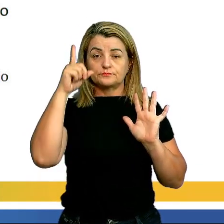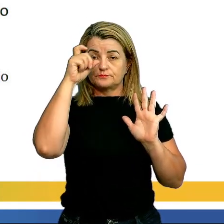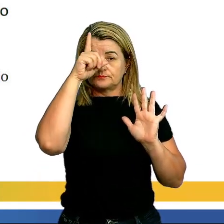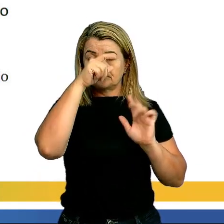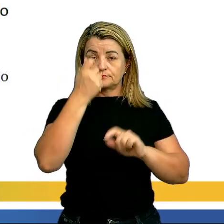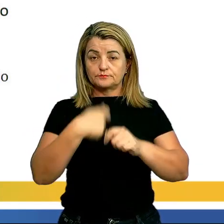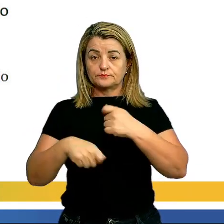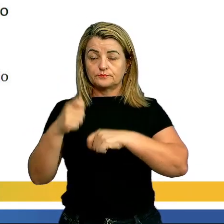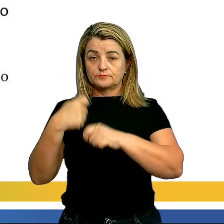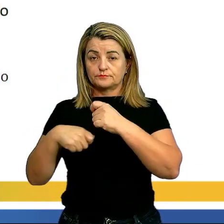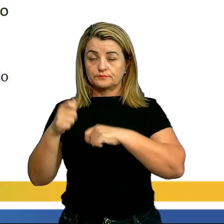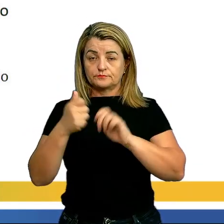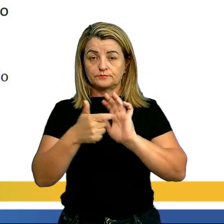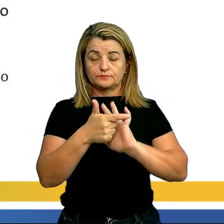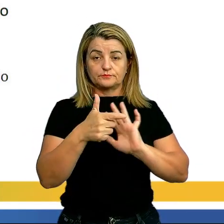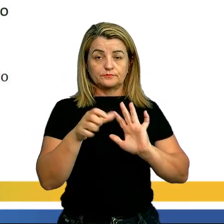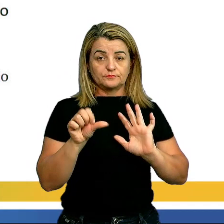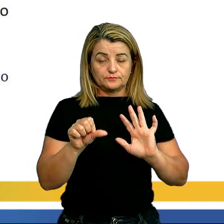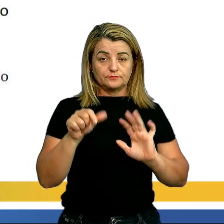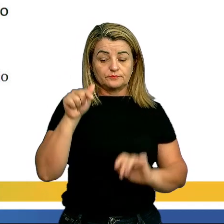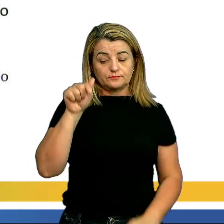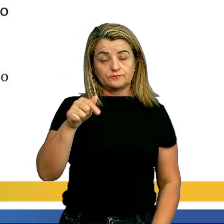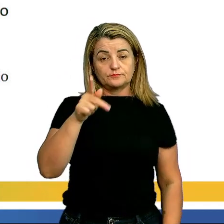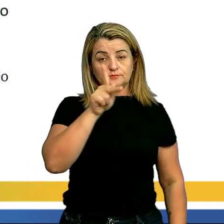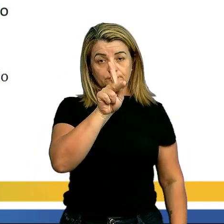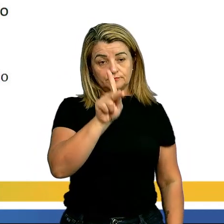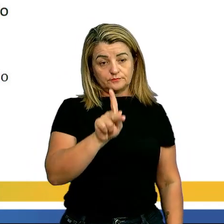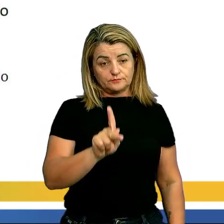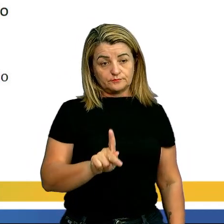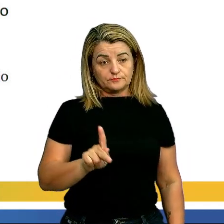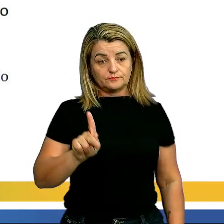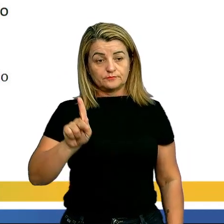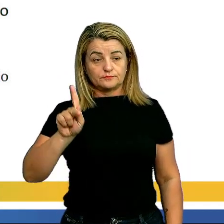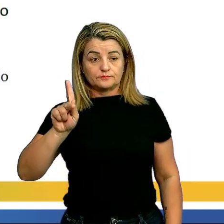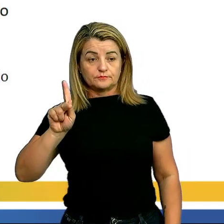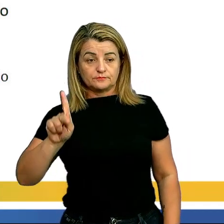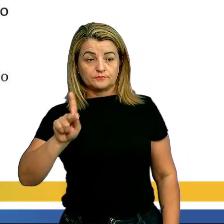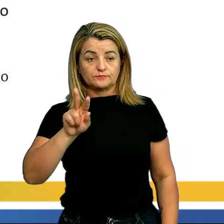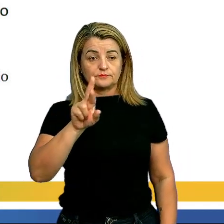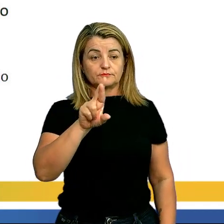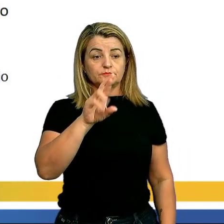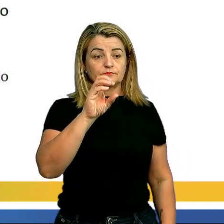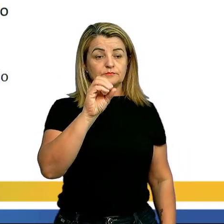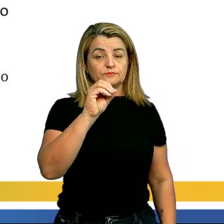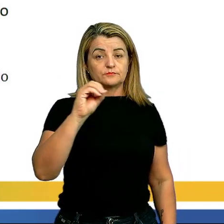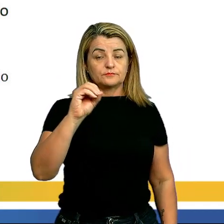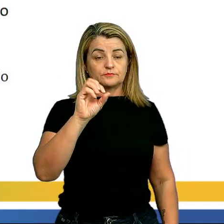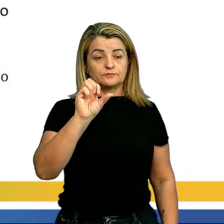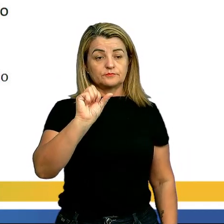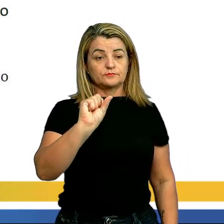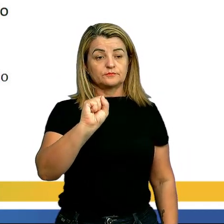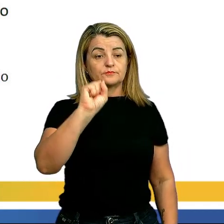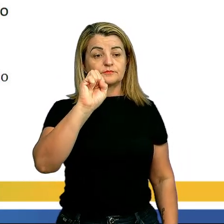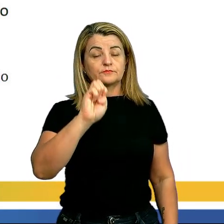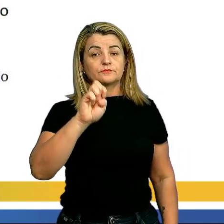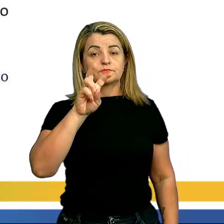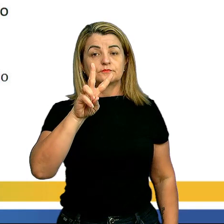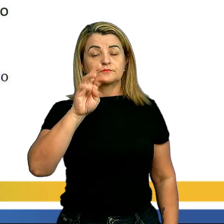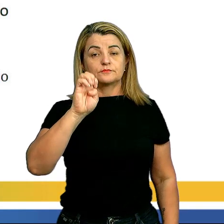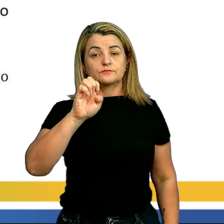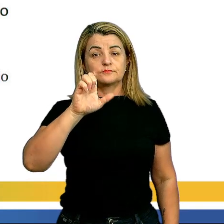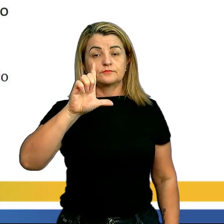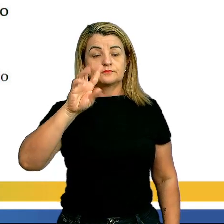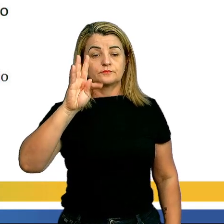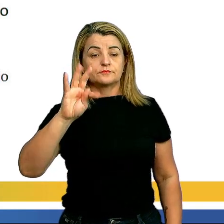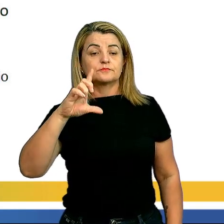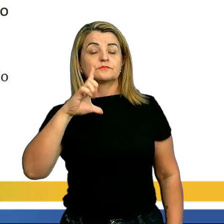pela crise de 29 teve no presidente americano Roosevelt, né, Franklin Roosevelt, um dos seus vencedores. O New Deal foi o nome dado